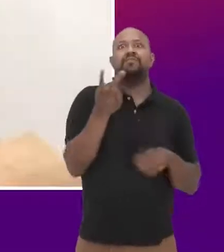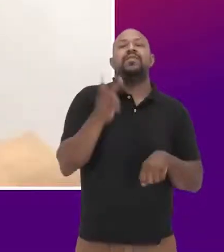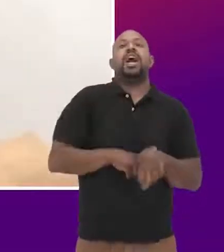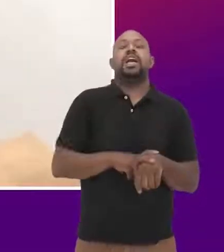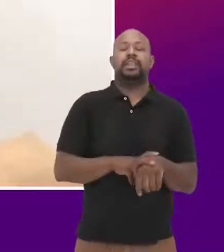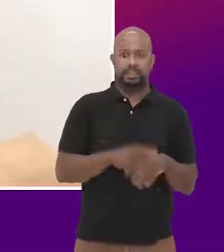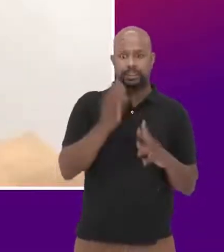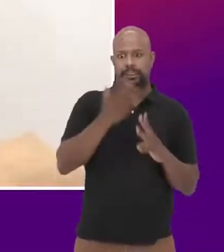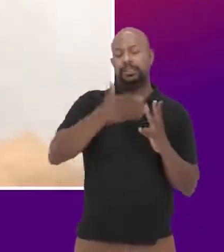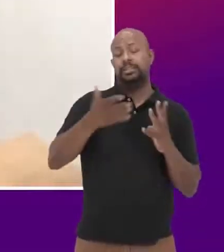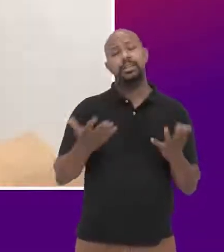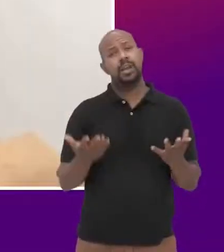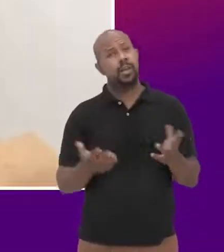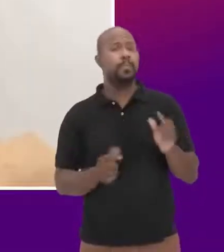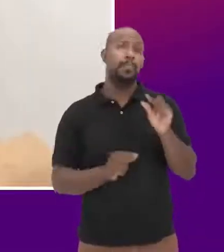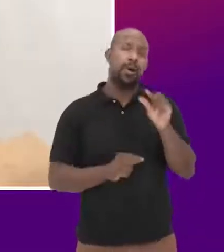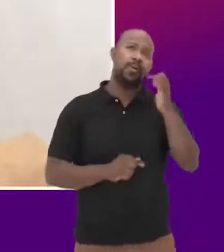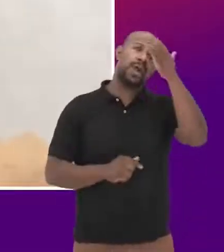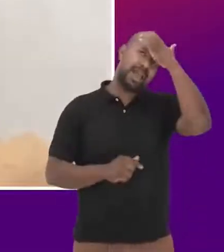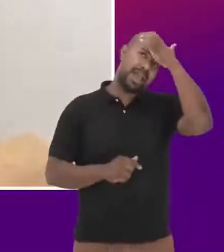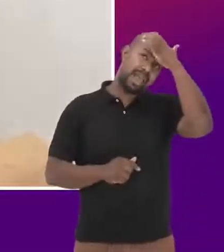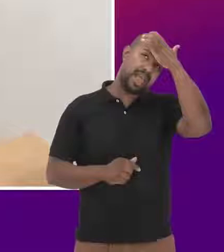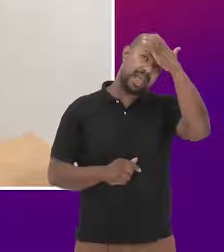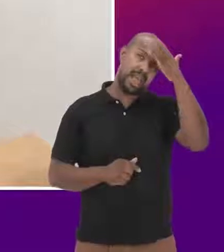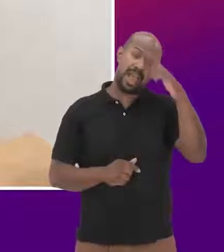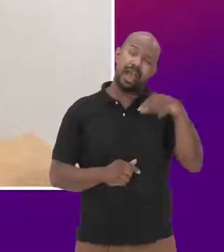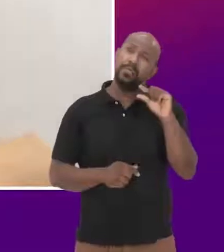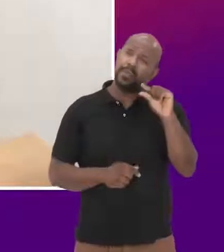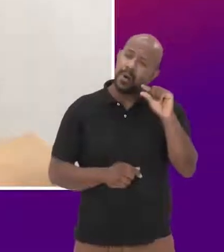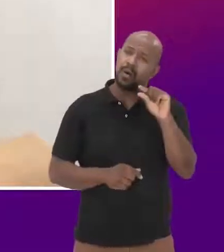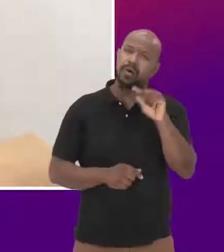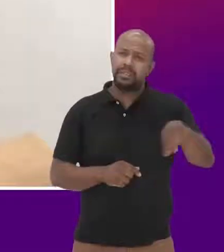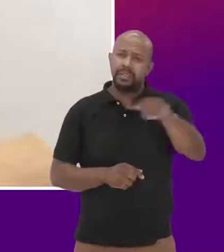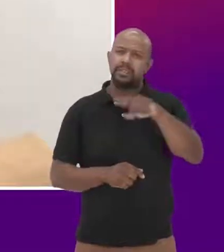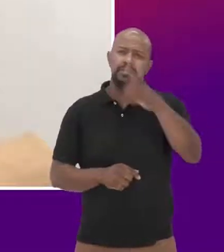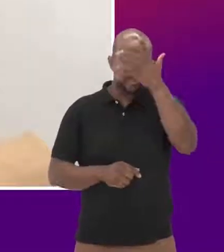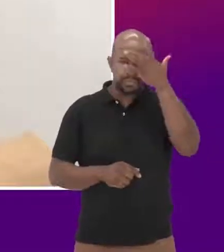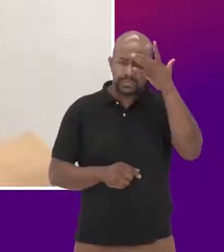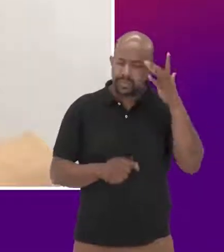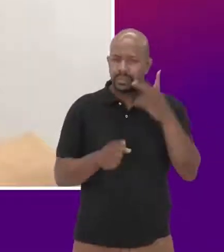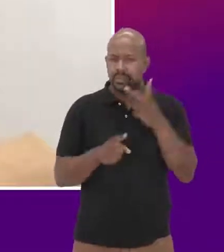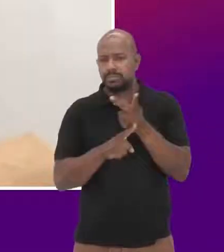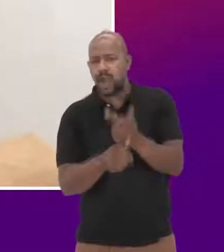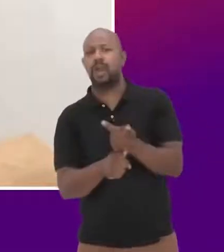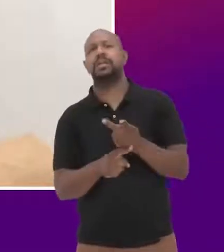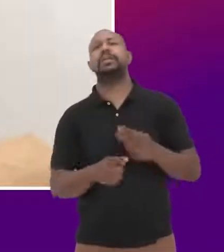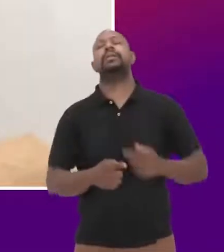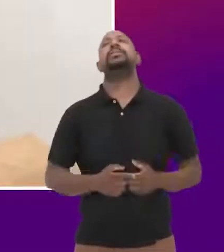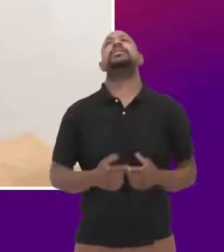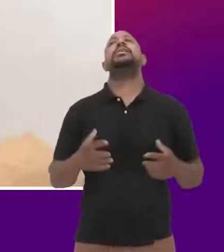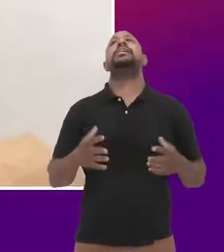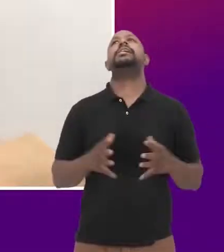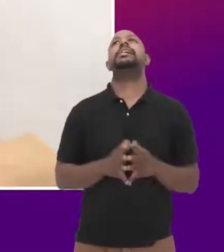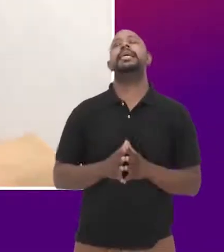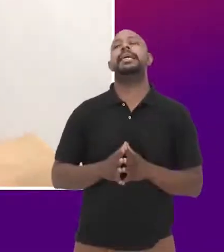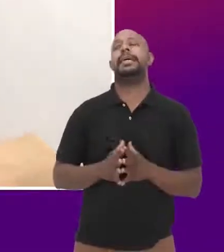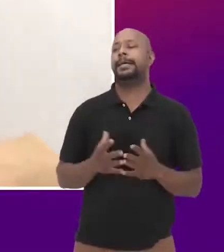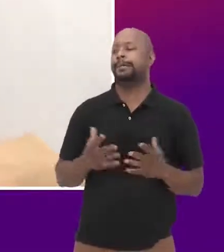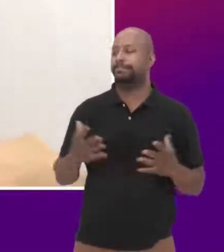né? Então, eu acho que é um pouco isso que as pessoas estão buscando. Estão buscando,